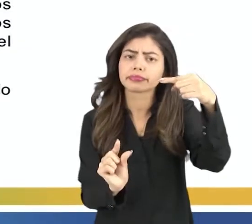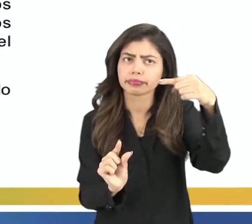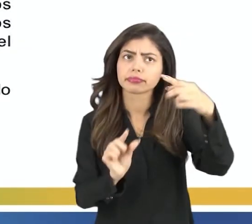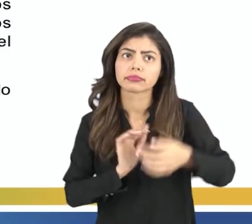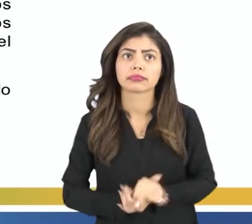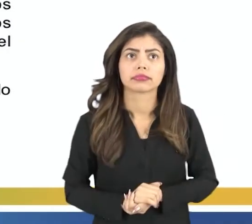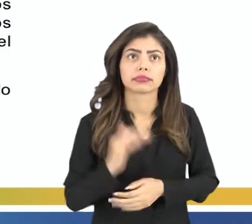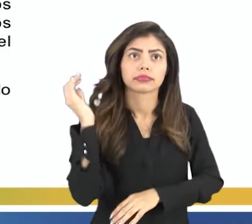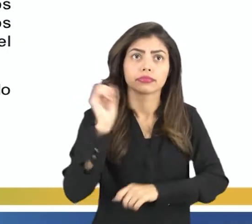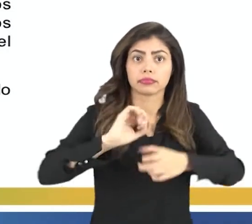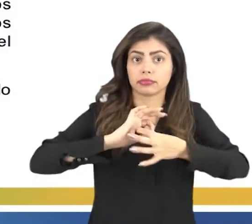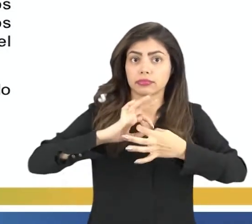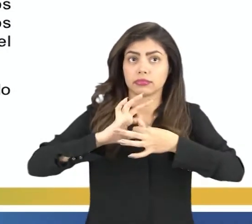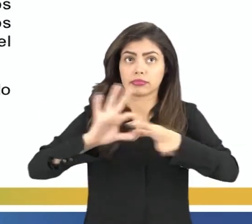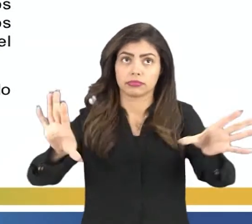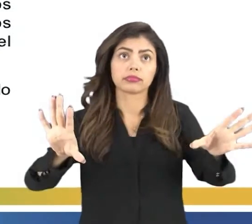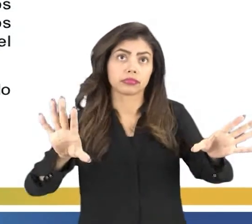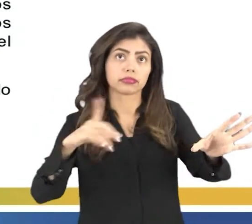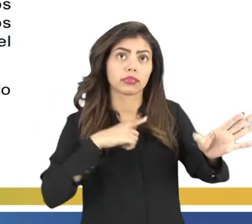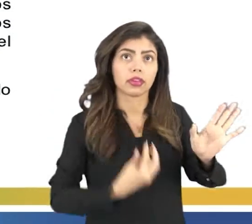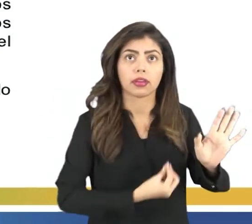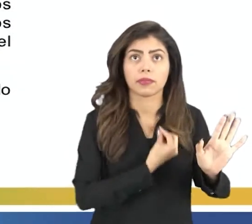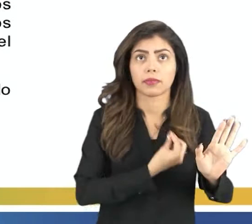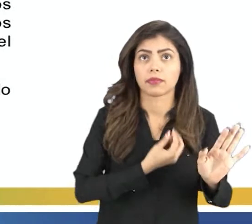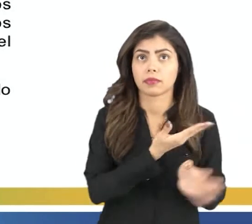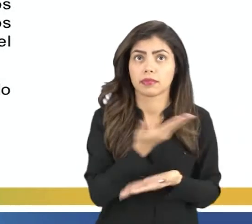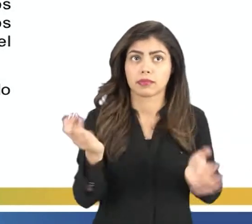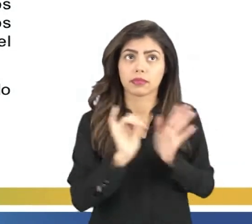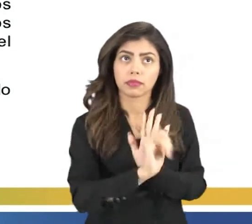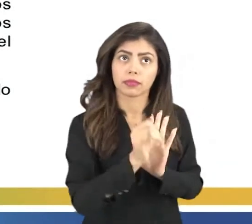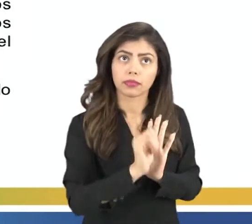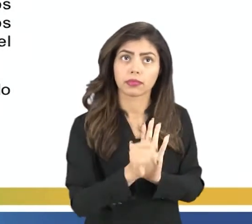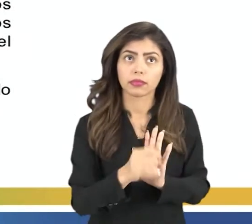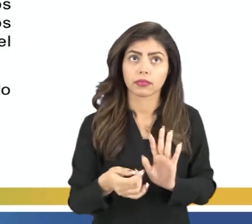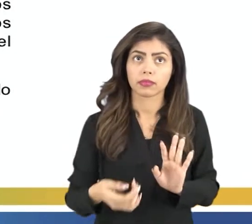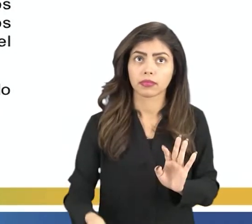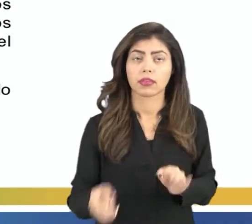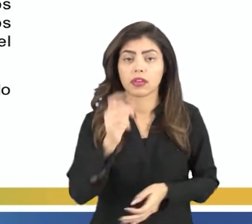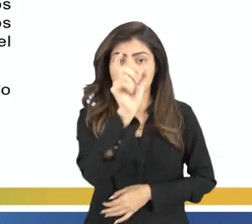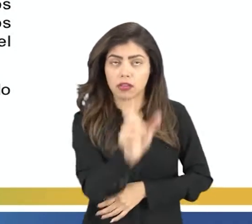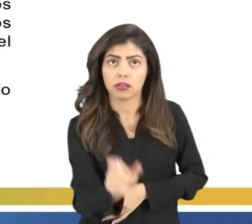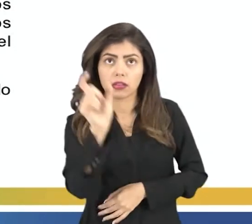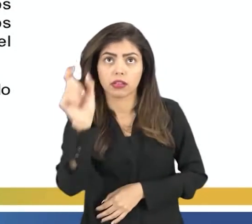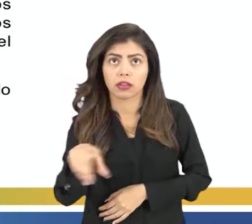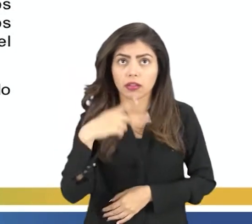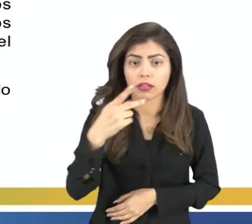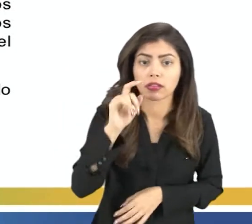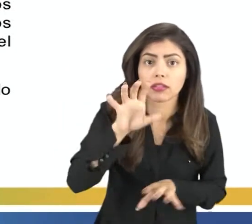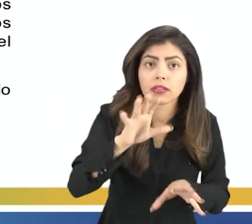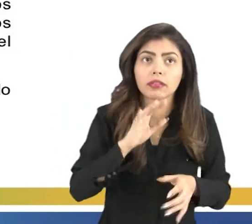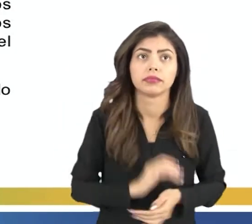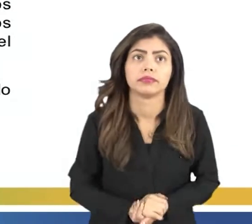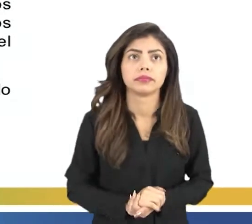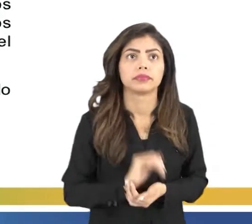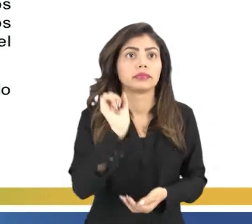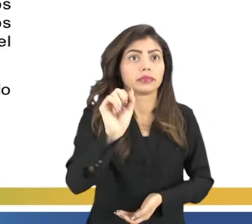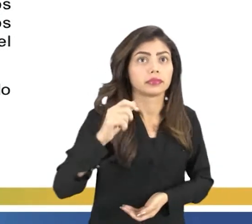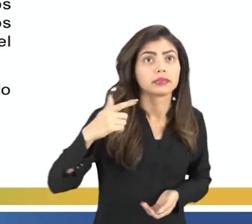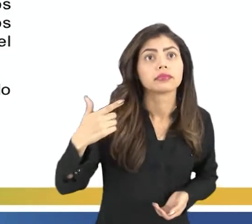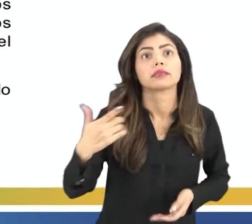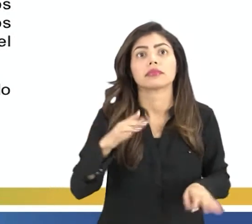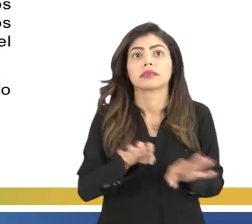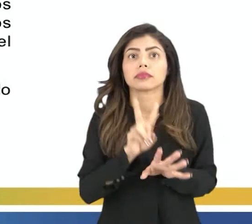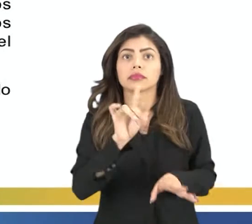indireto livre, nós temos a presença do narrador e também a presença do personagem falando ali. Ou